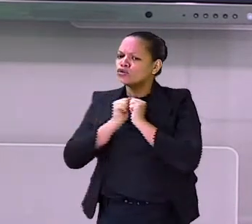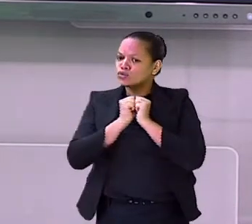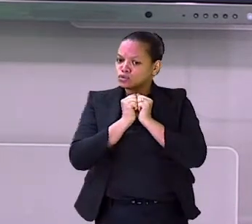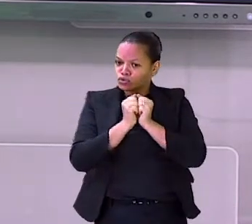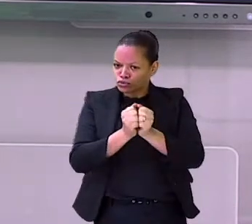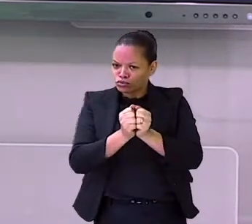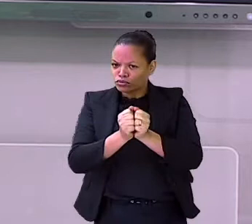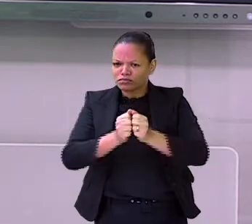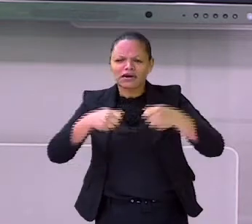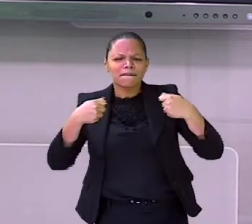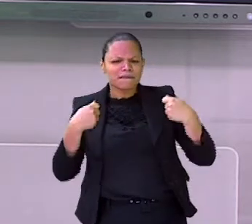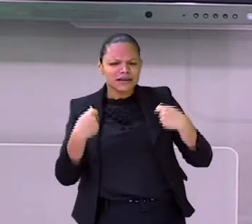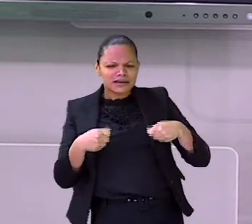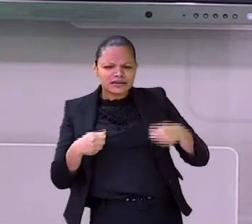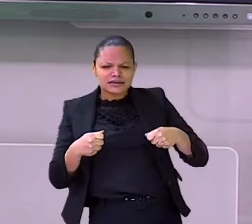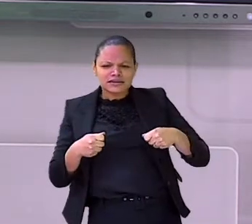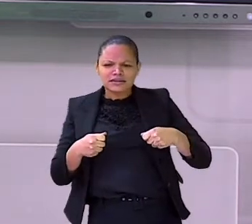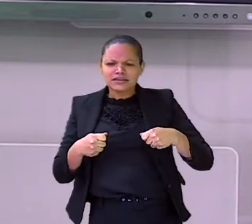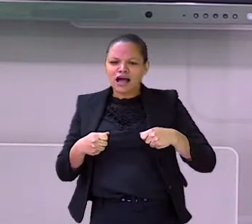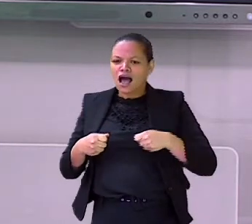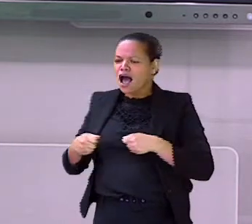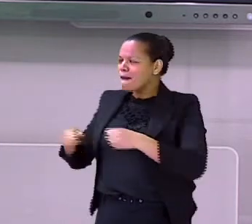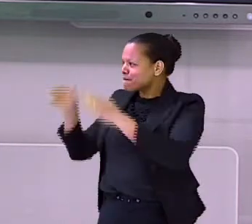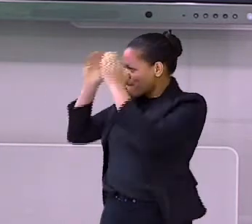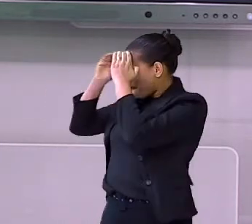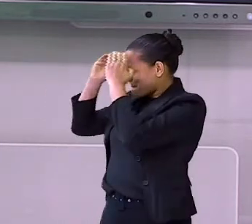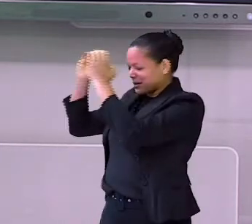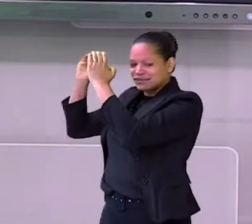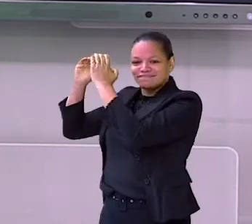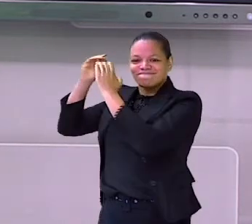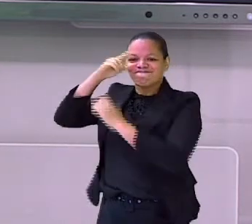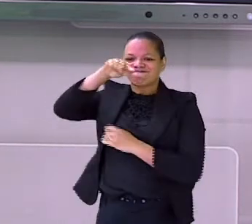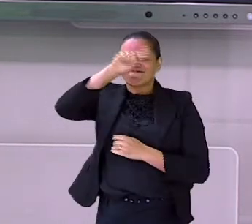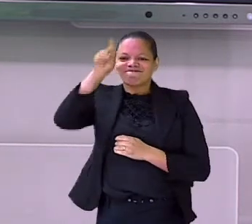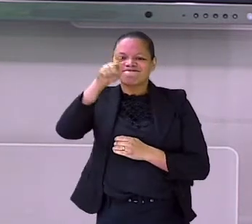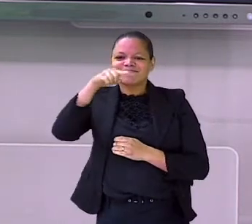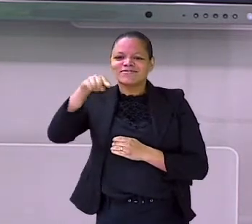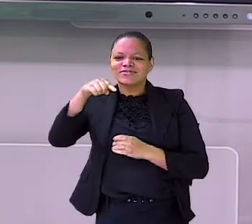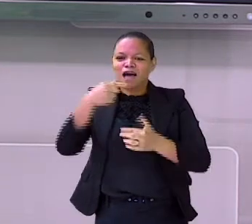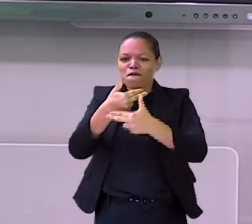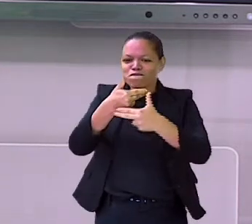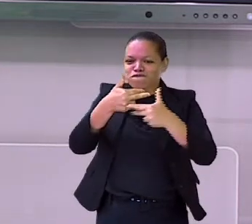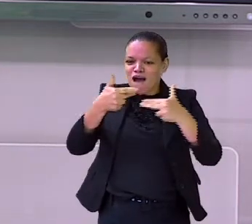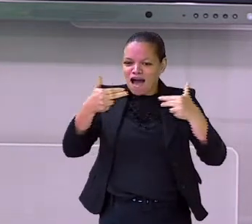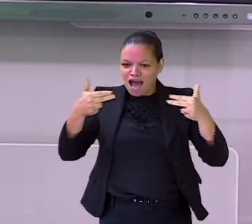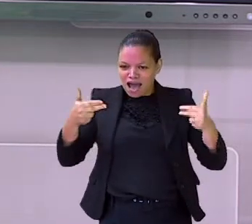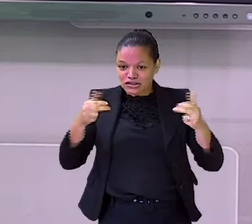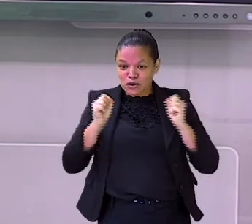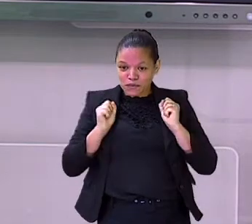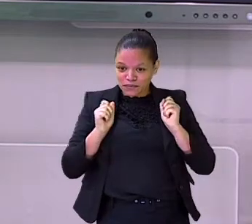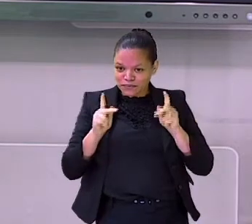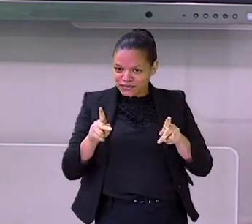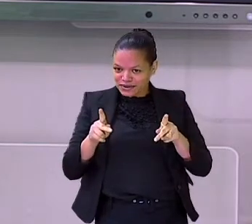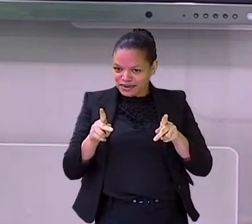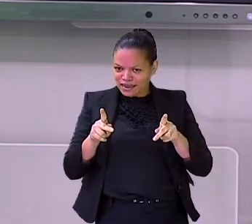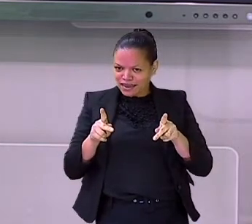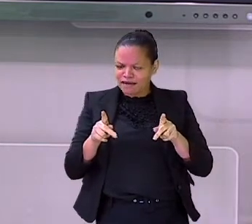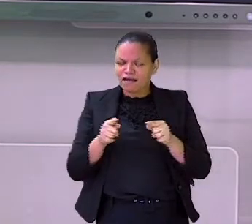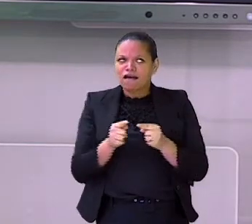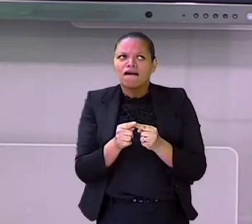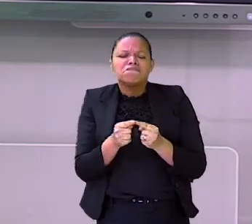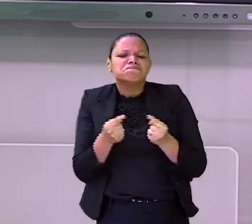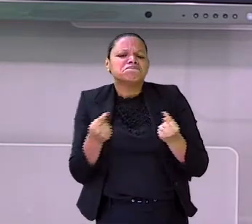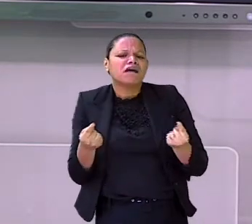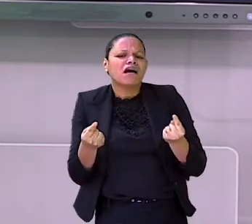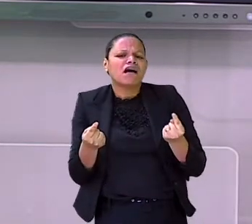de pontuação e também para entender aí o que essa fábula quer nos ensinar. Mas,